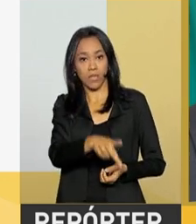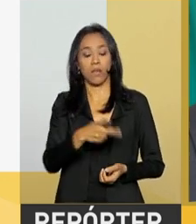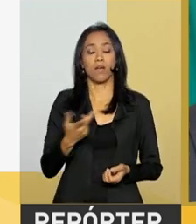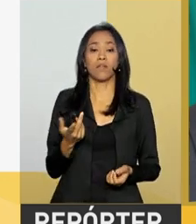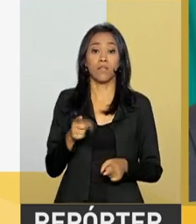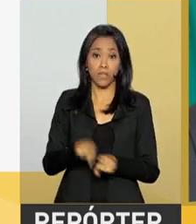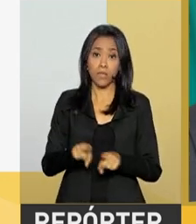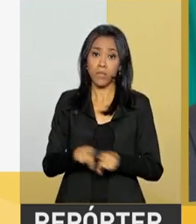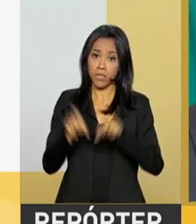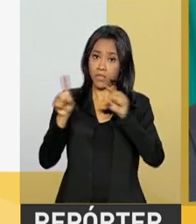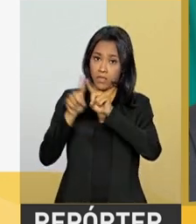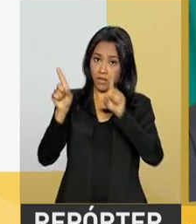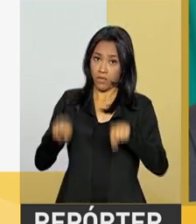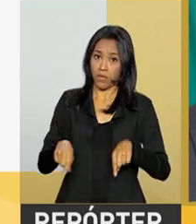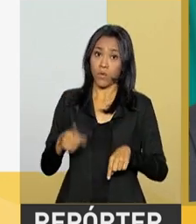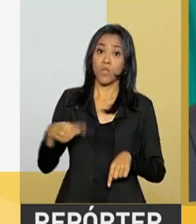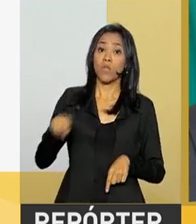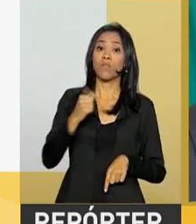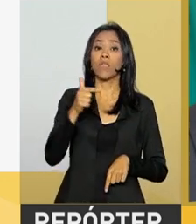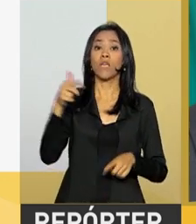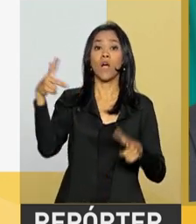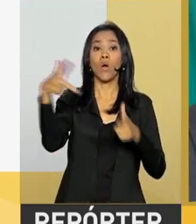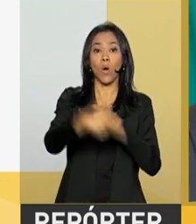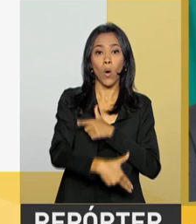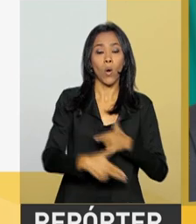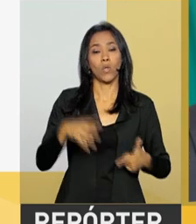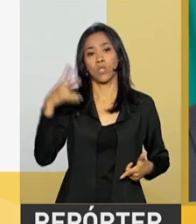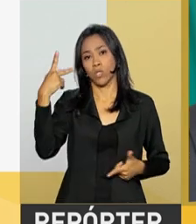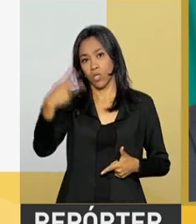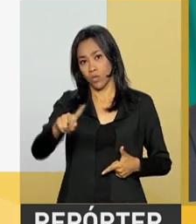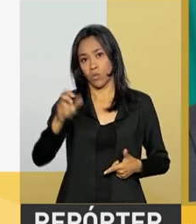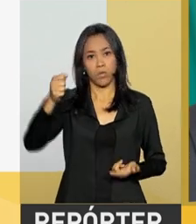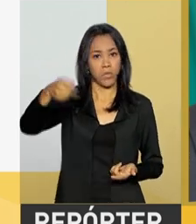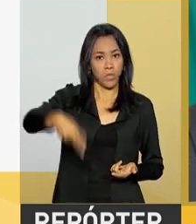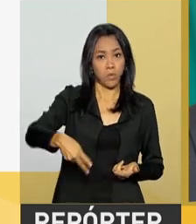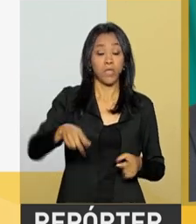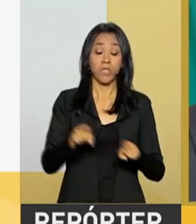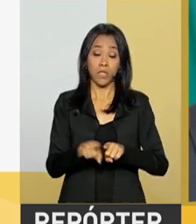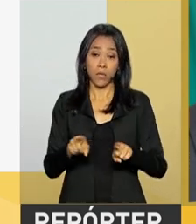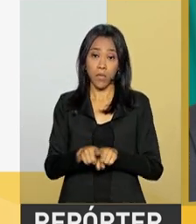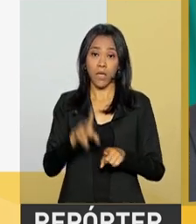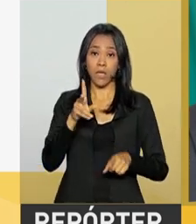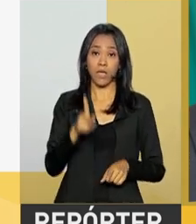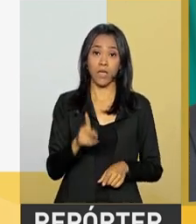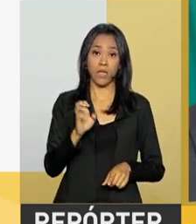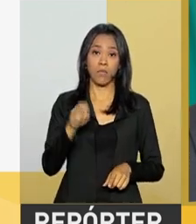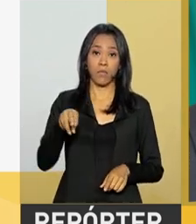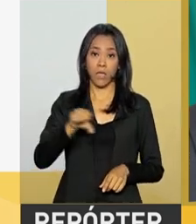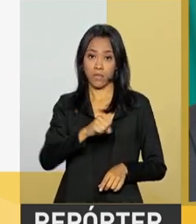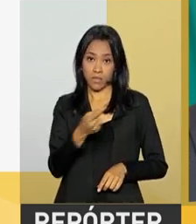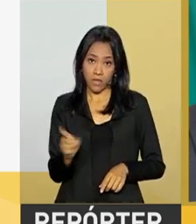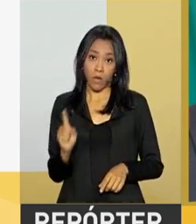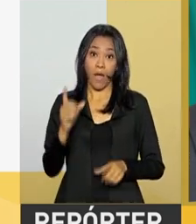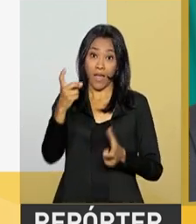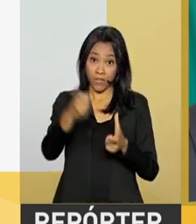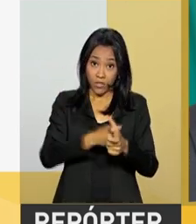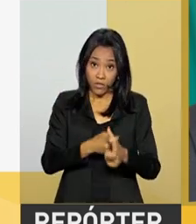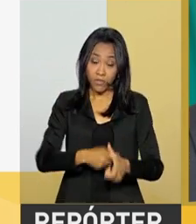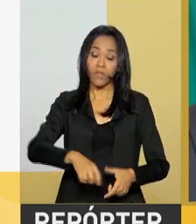mesmo servidores públicos não tenham corte nas suas pensões, nas suas aposentadorias. A dívida previdenciária neste ano foi